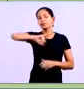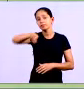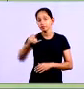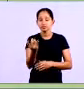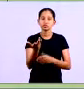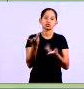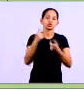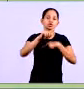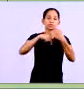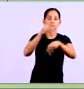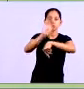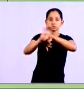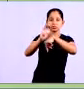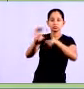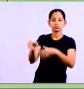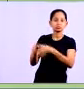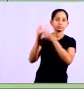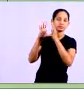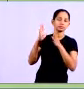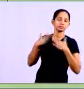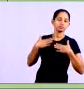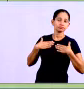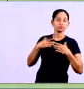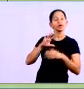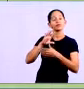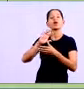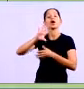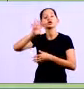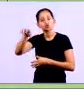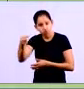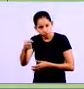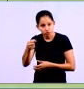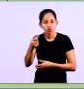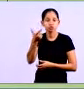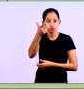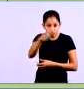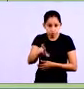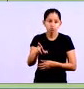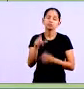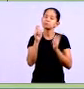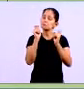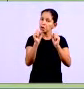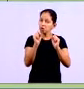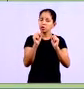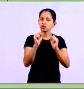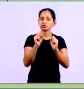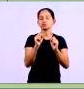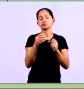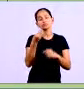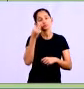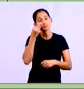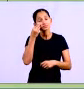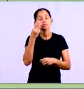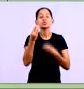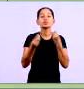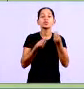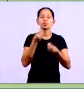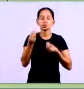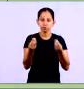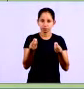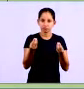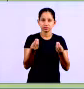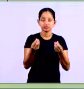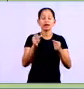governo vai conceder o crédito isso aqui. Você vai poder reduzir do valor que você vai ter a pagar. E